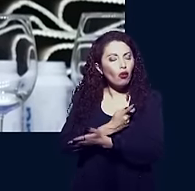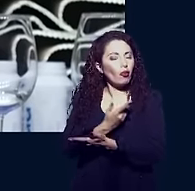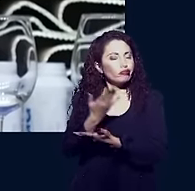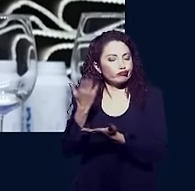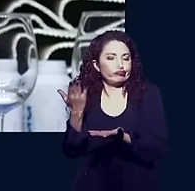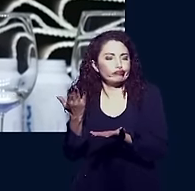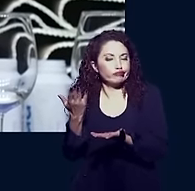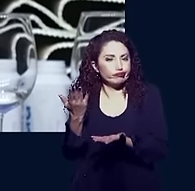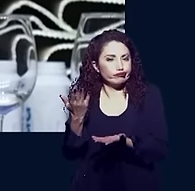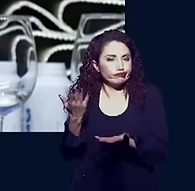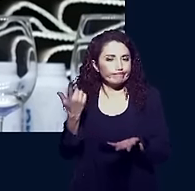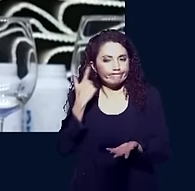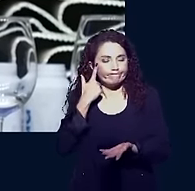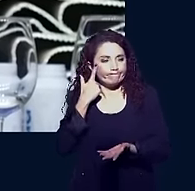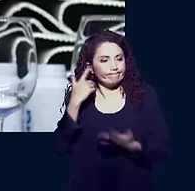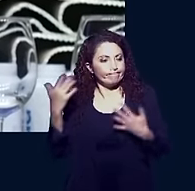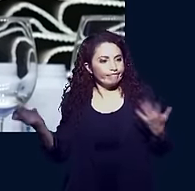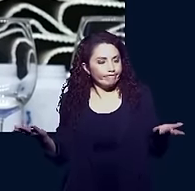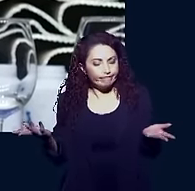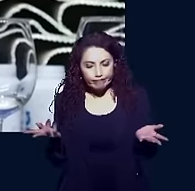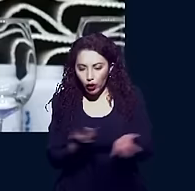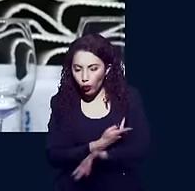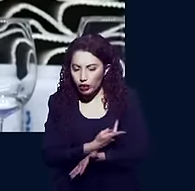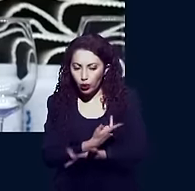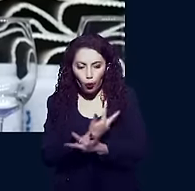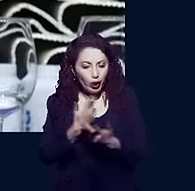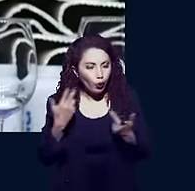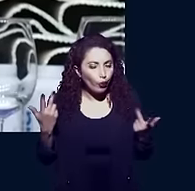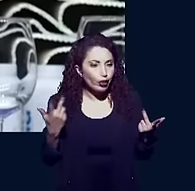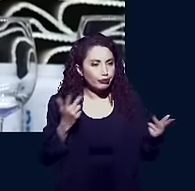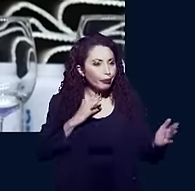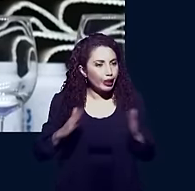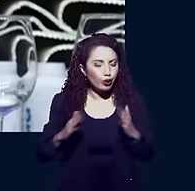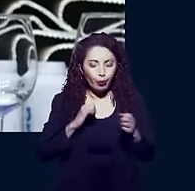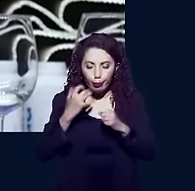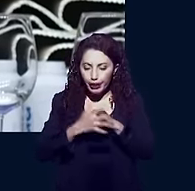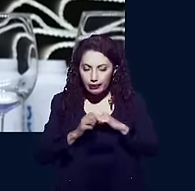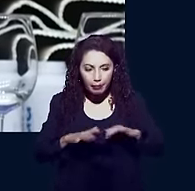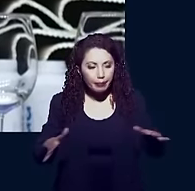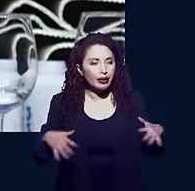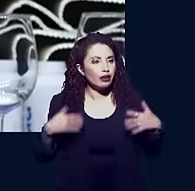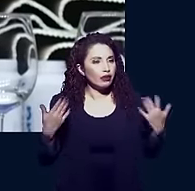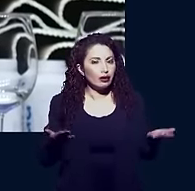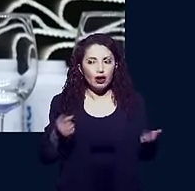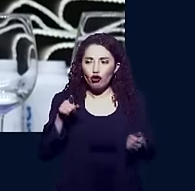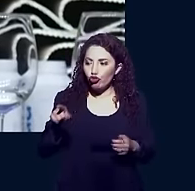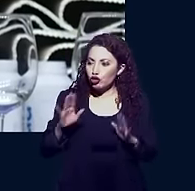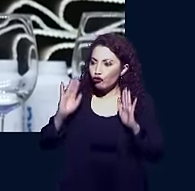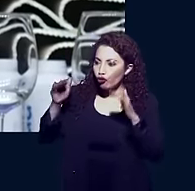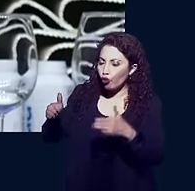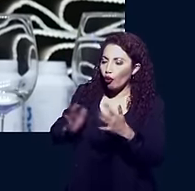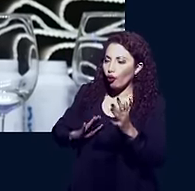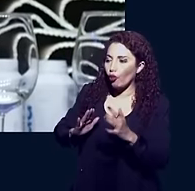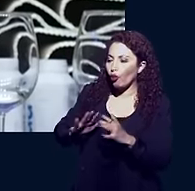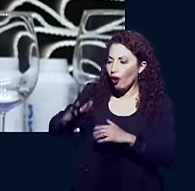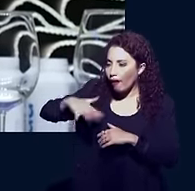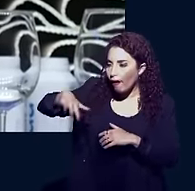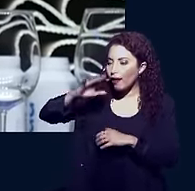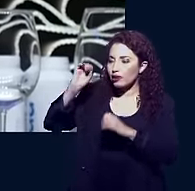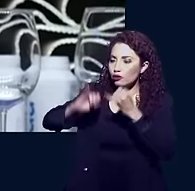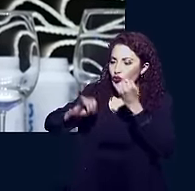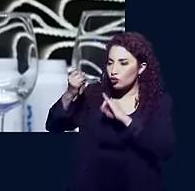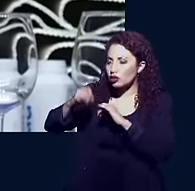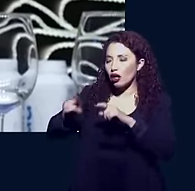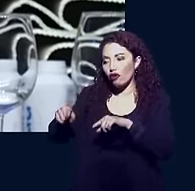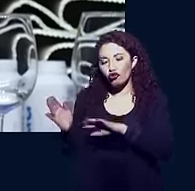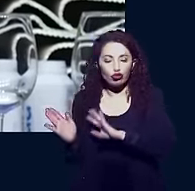então a gente pode falar bom tem alguma coisa que aconteceu durante a pandemia tem uma história de pô você saiu muito foi para o setor industrial durante a pandemia e na saída da pandemia